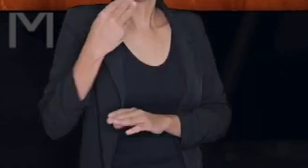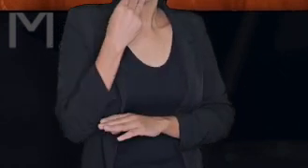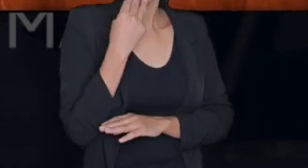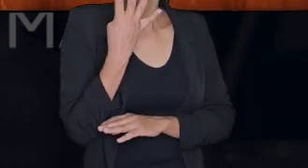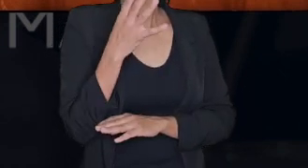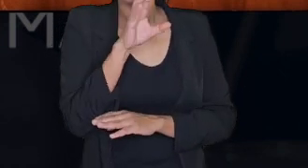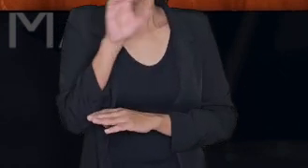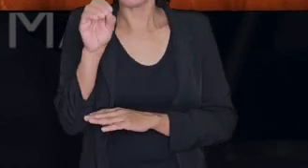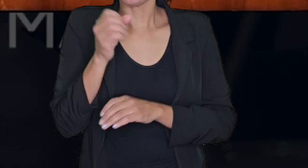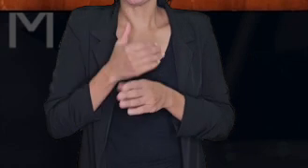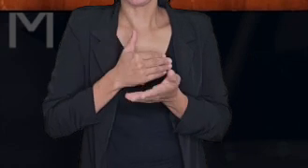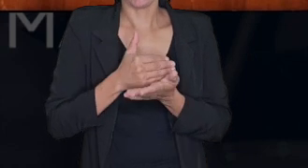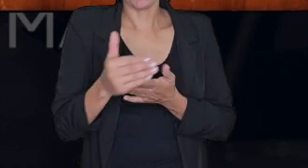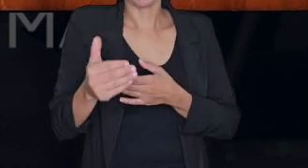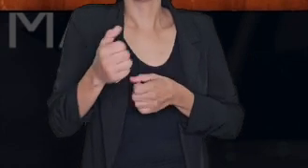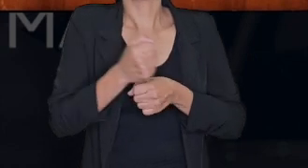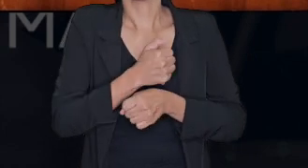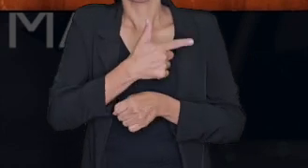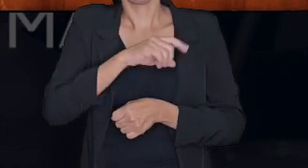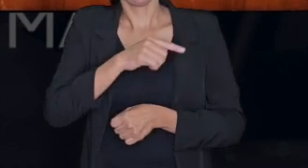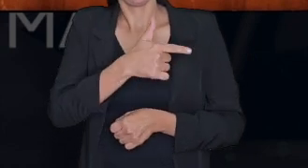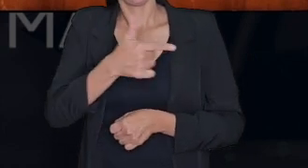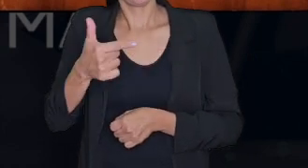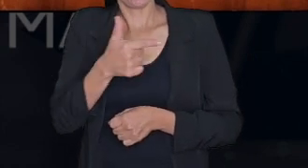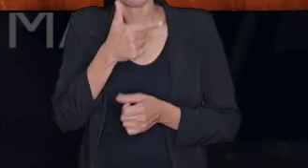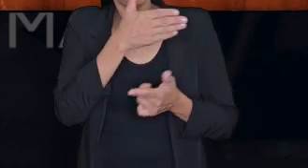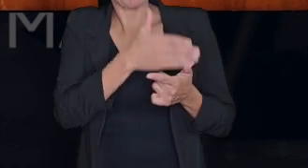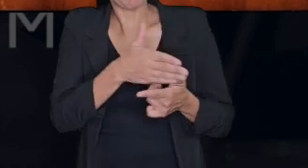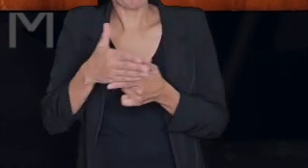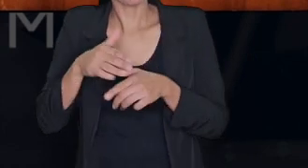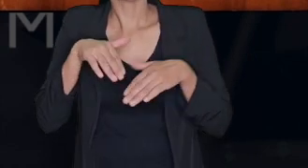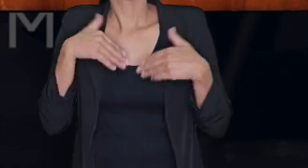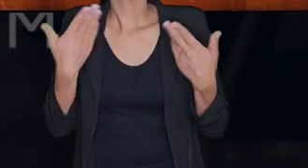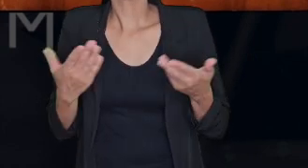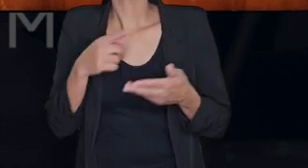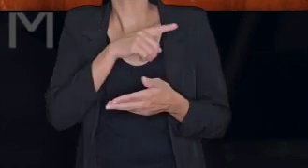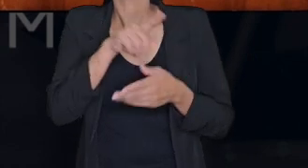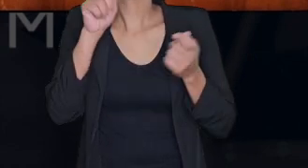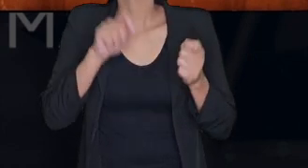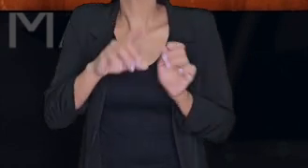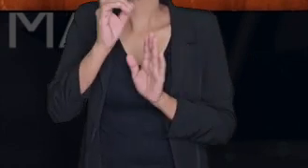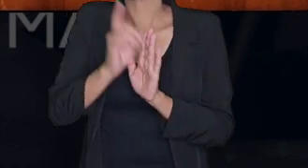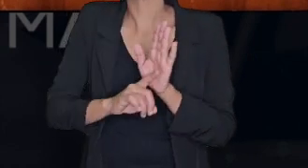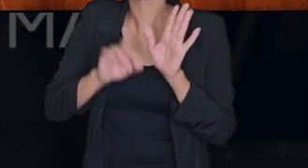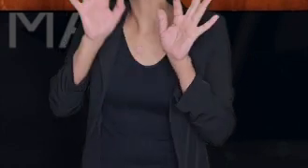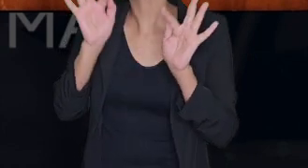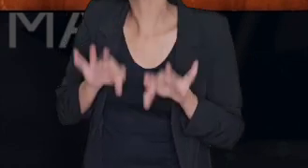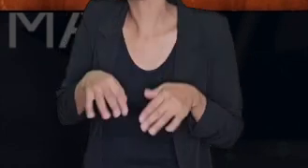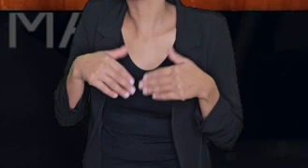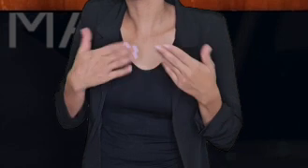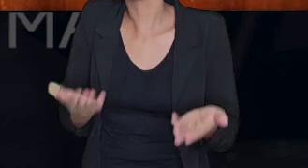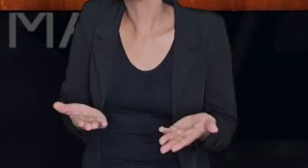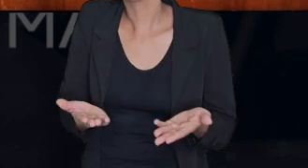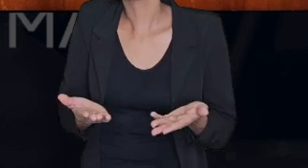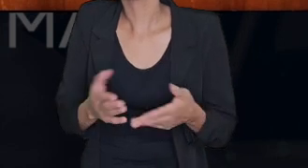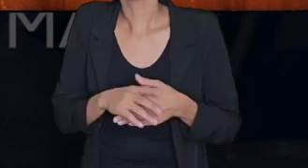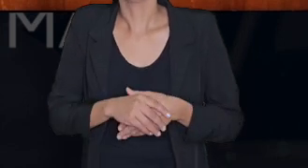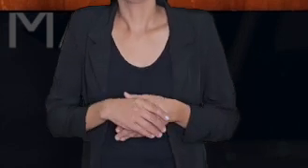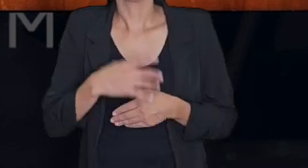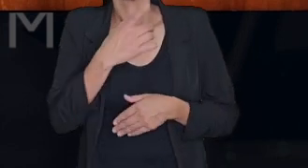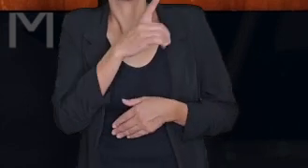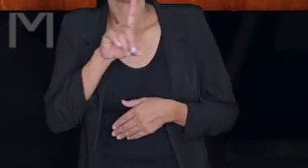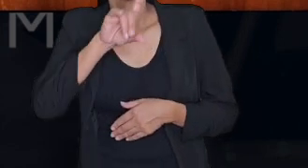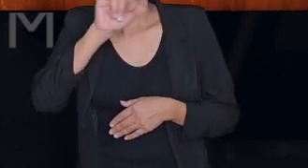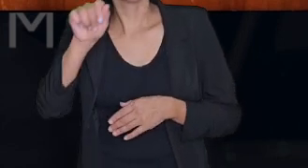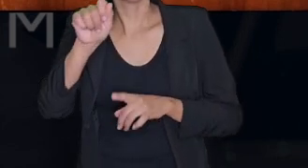colocaram 1.400.000. No início de 2022 foi feita a partilha. Quando é que o inventariante precisa fazer a